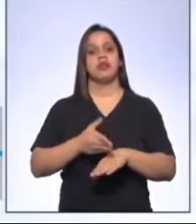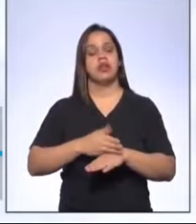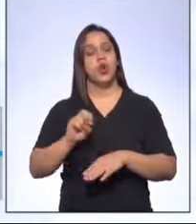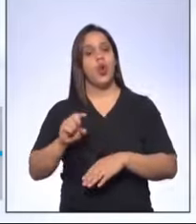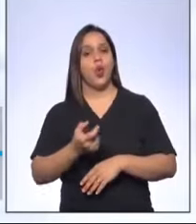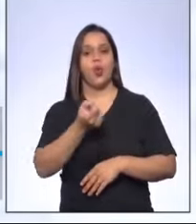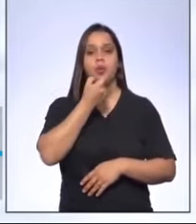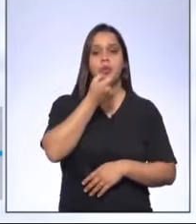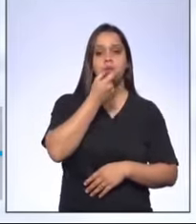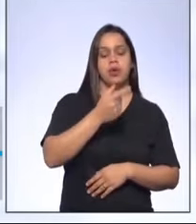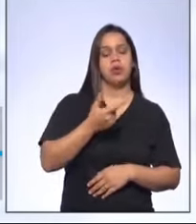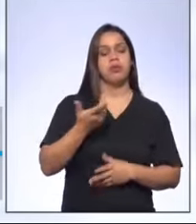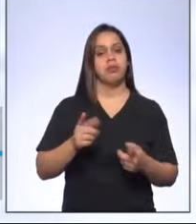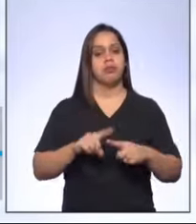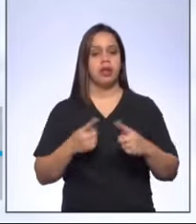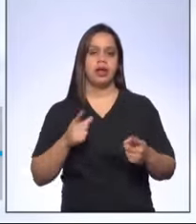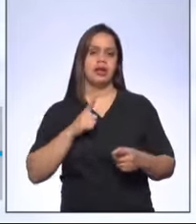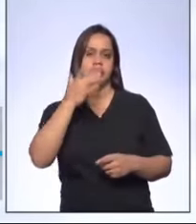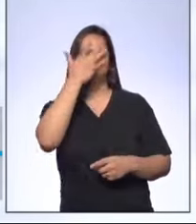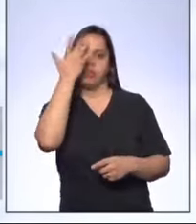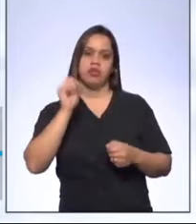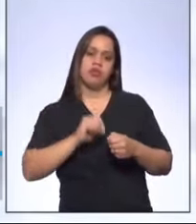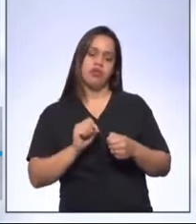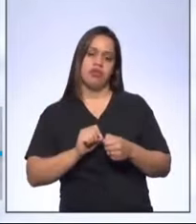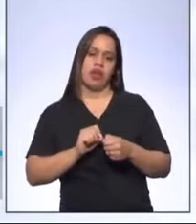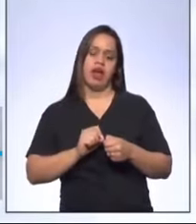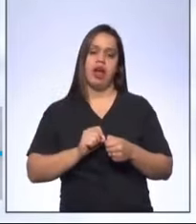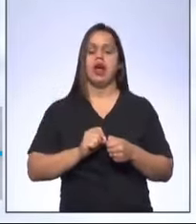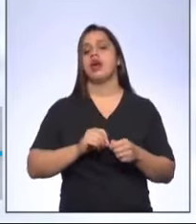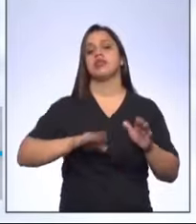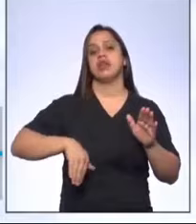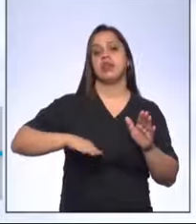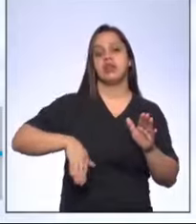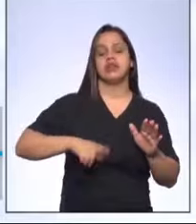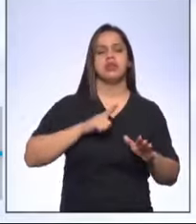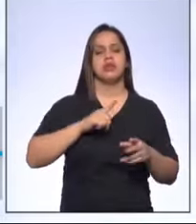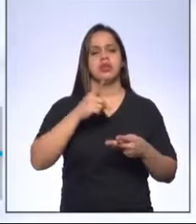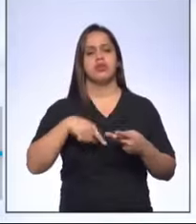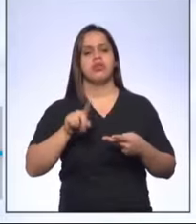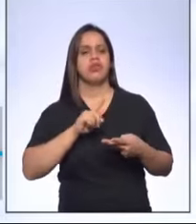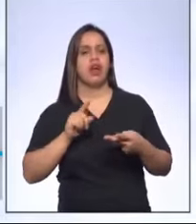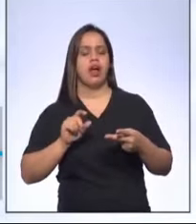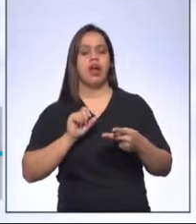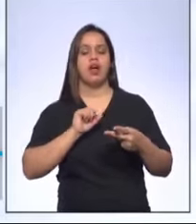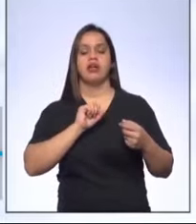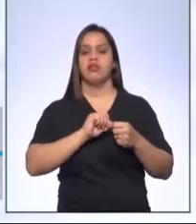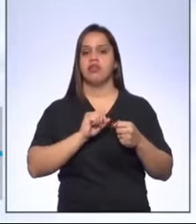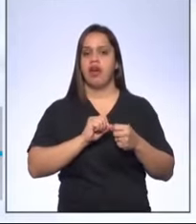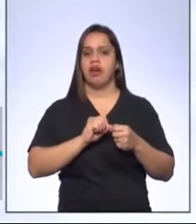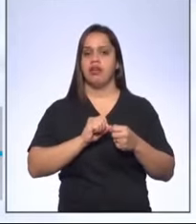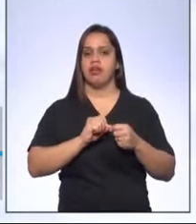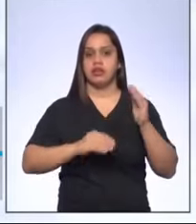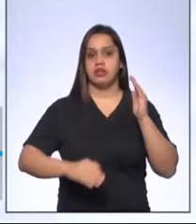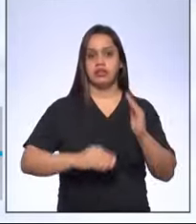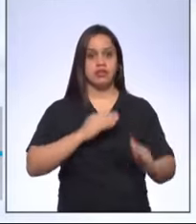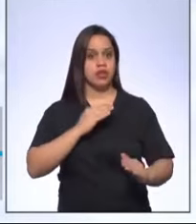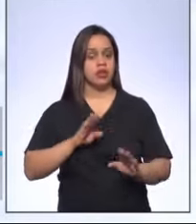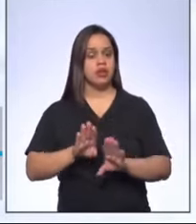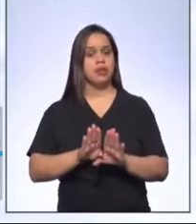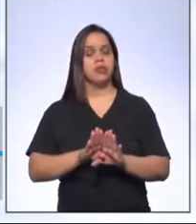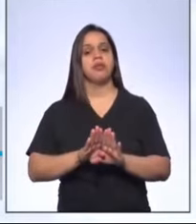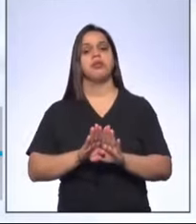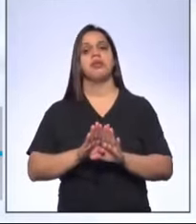medicamento, etc. Mas aí tem gente que faz natação, tem gente que vai fazer karatê, tem gente que vai ir junto com um medicamento, isso